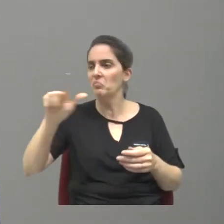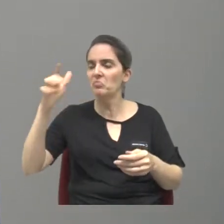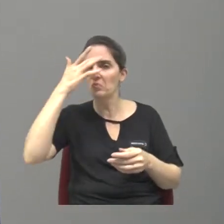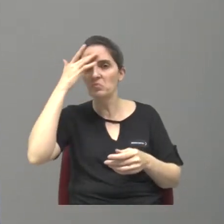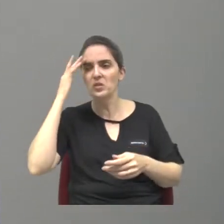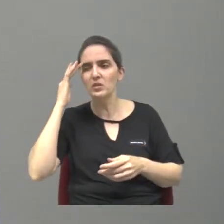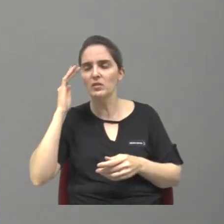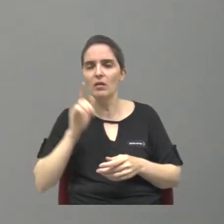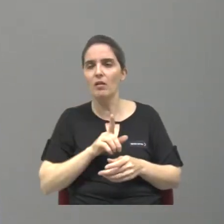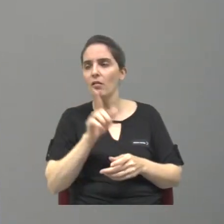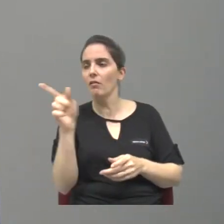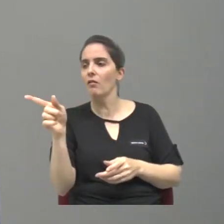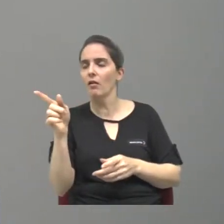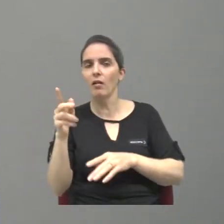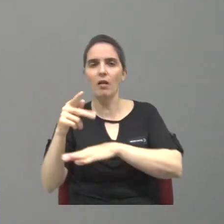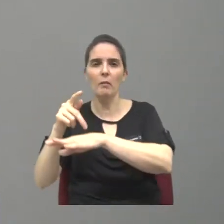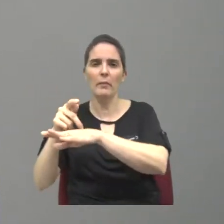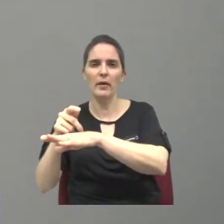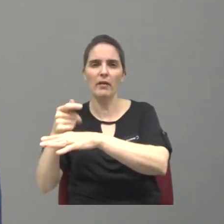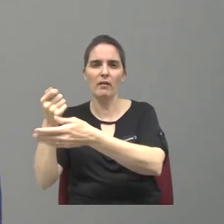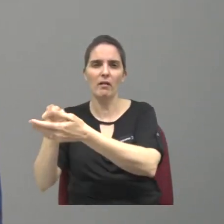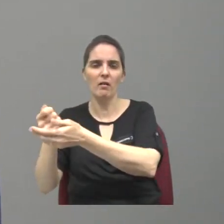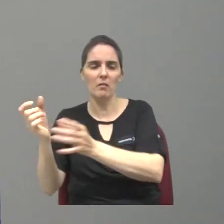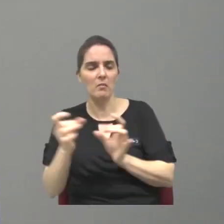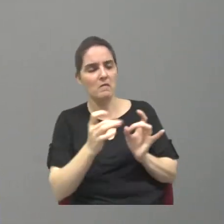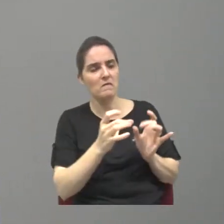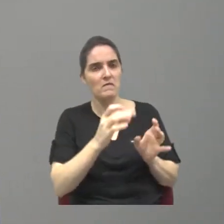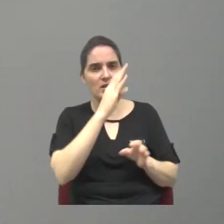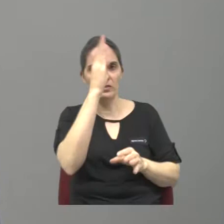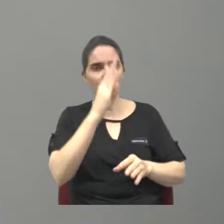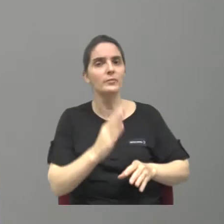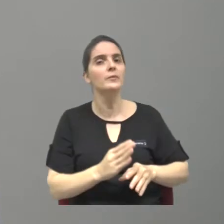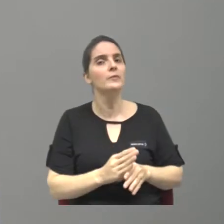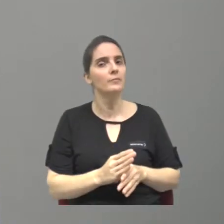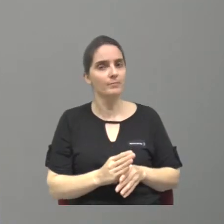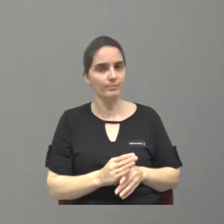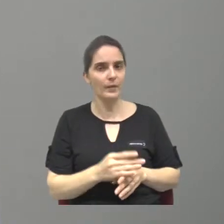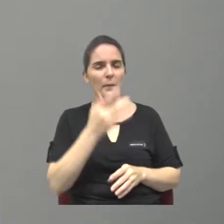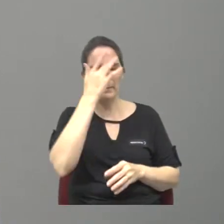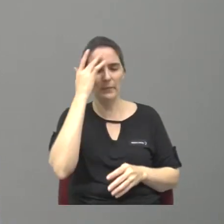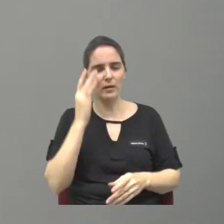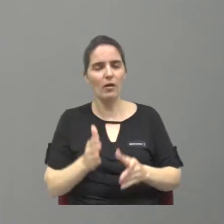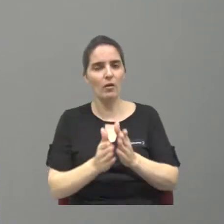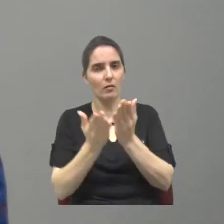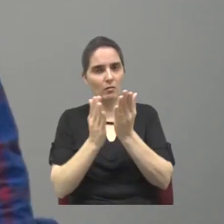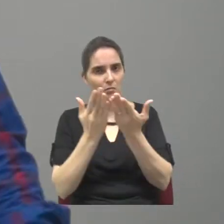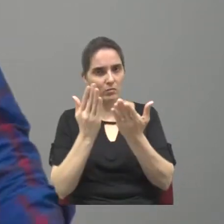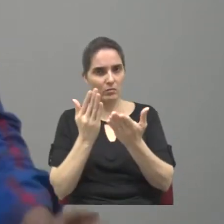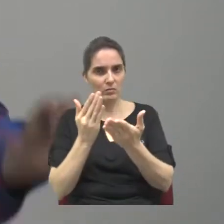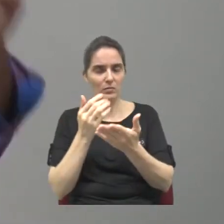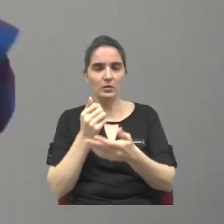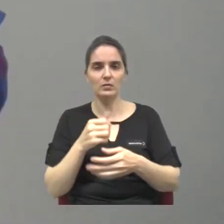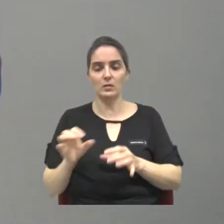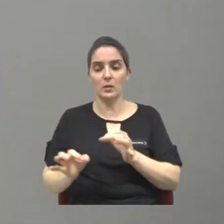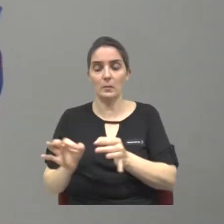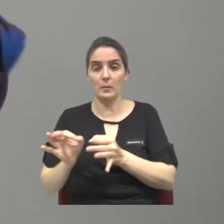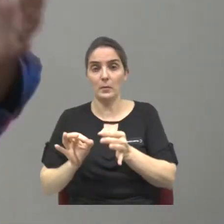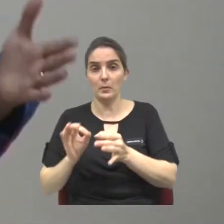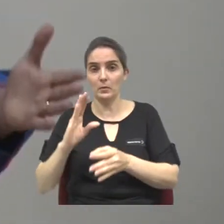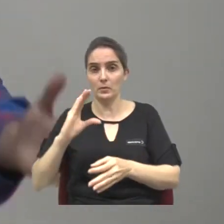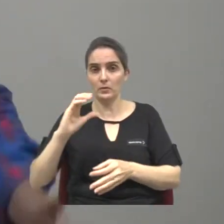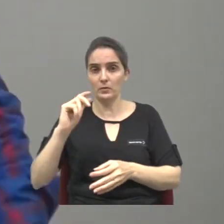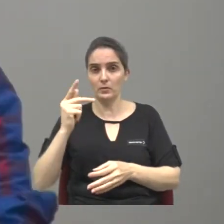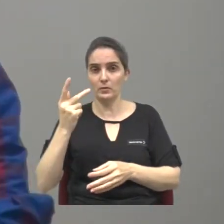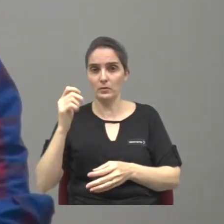pode ter certeza que o maior número de consumidores é de baixa renda dessa bebida, e por ser de baixa renda, tem